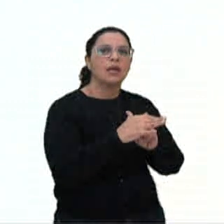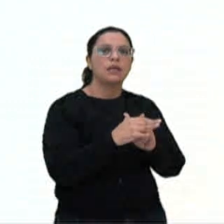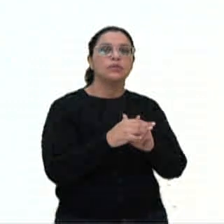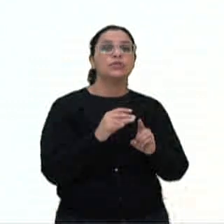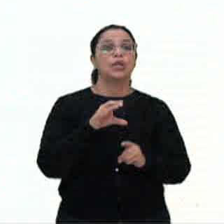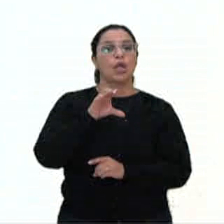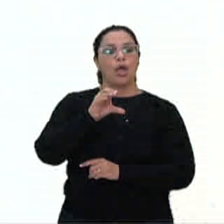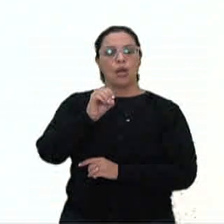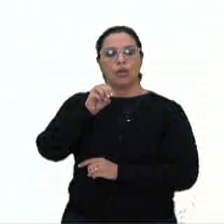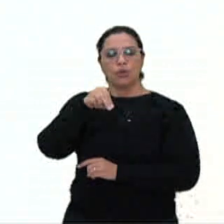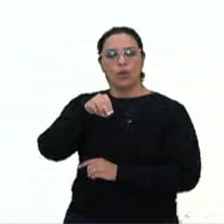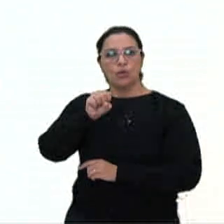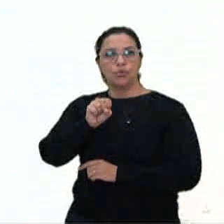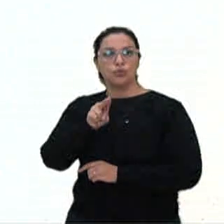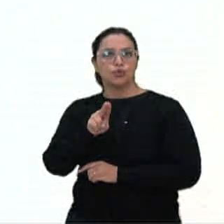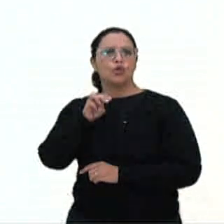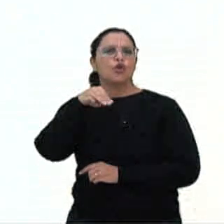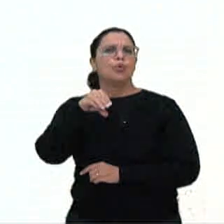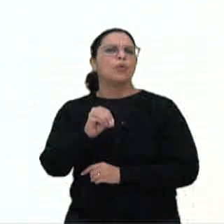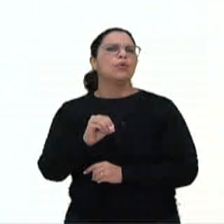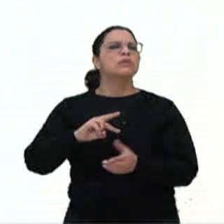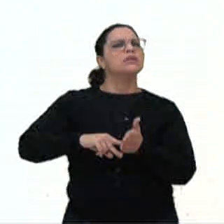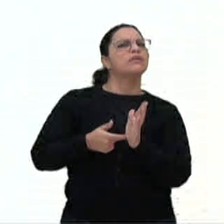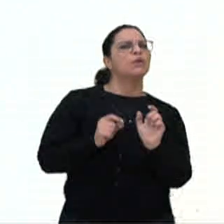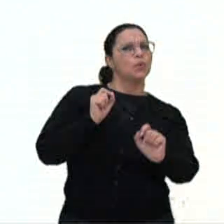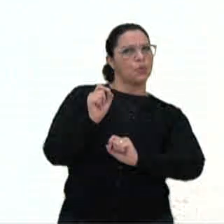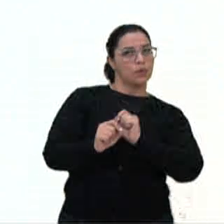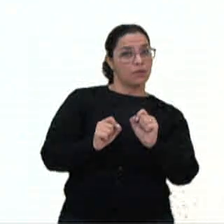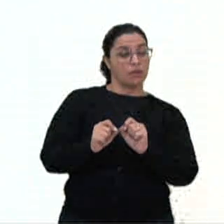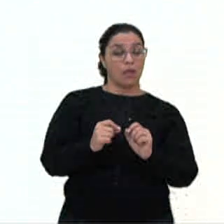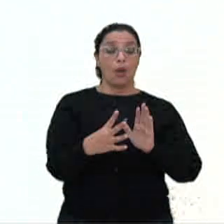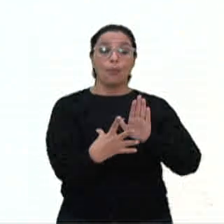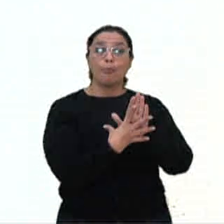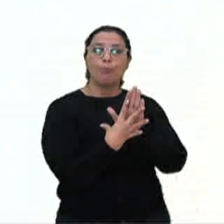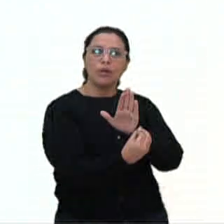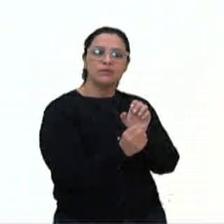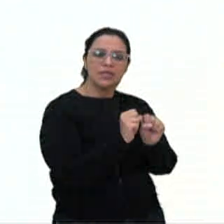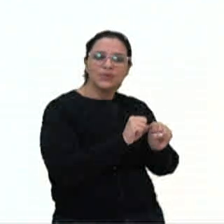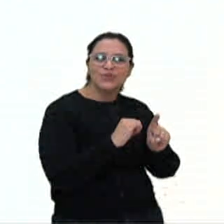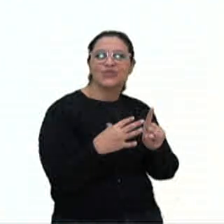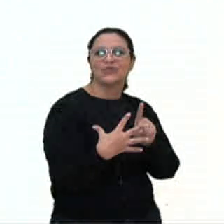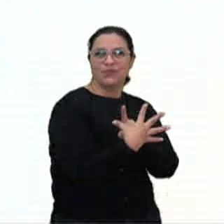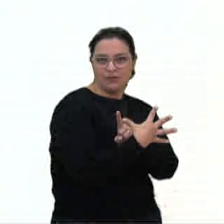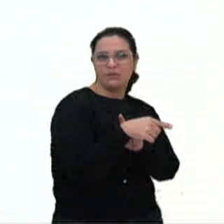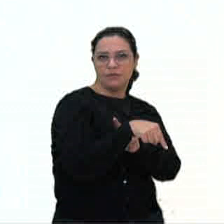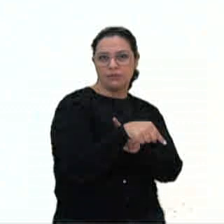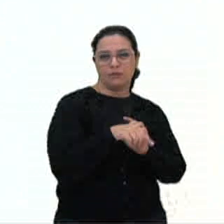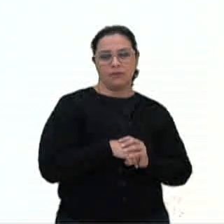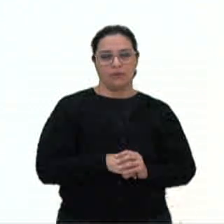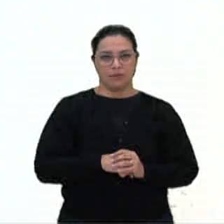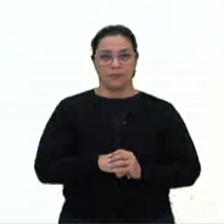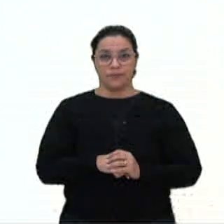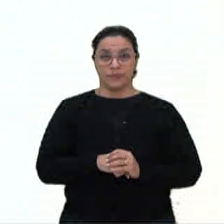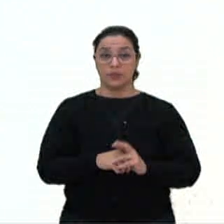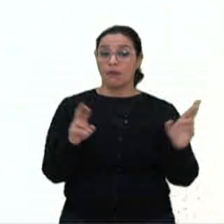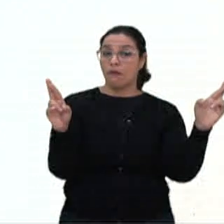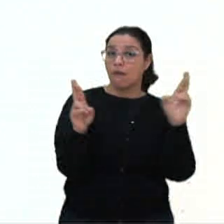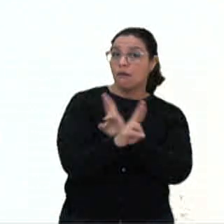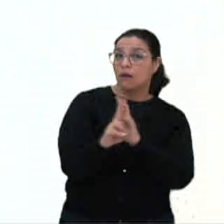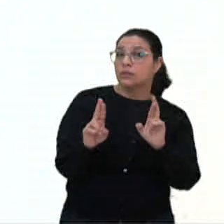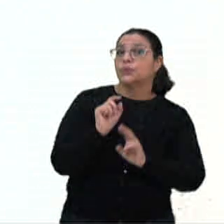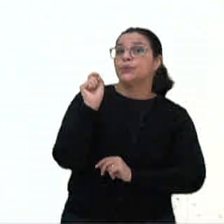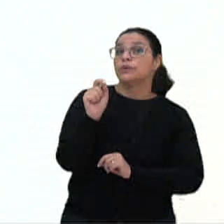consumo. Então, o que é essa sociedade de consumo? É um modelo de sociedade, certo? Relacionado a